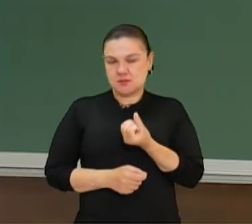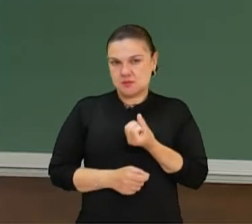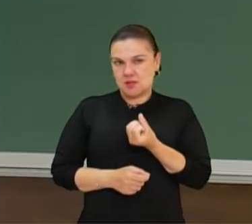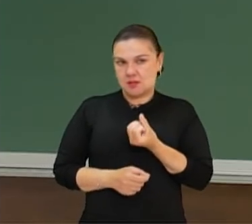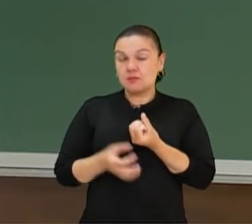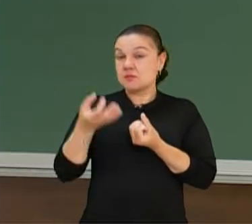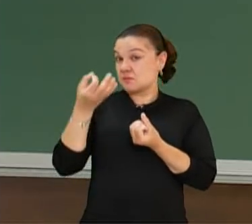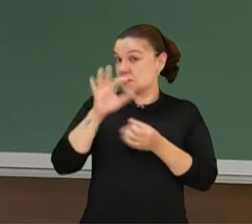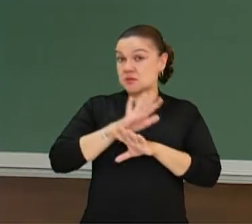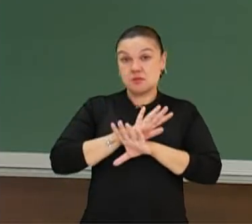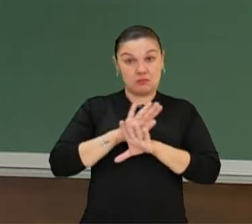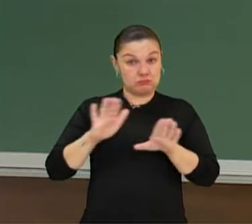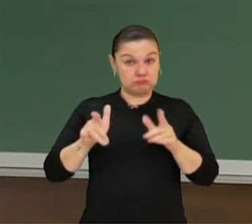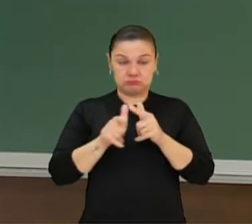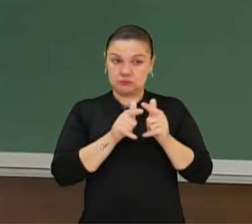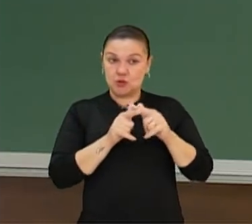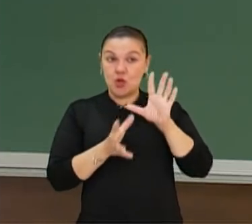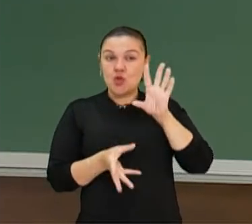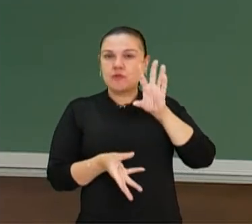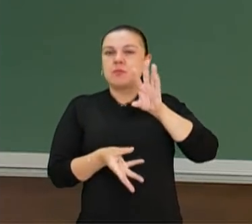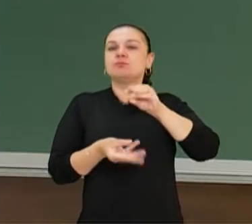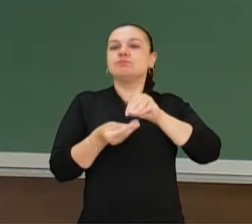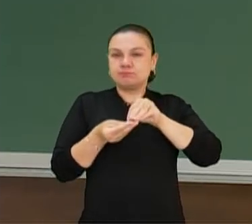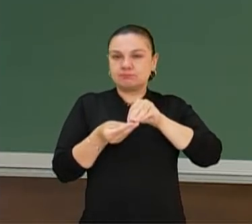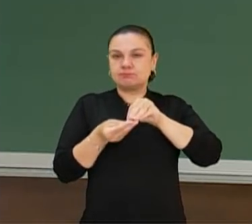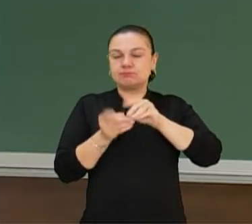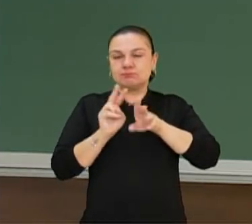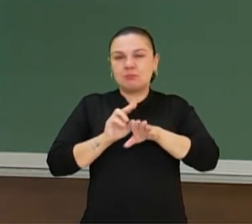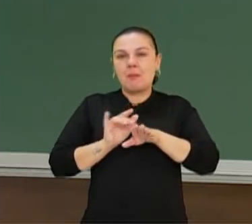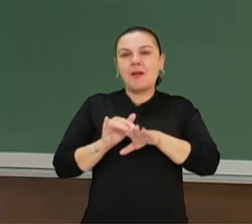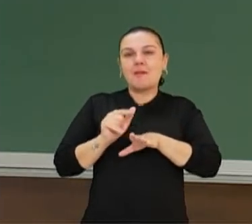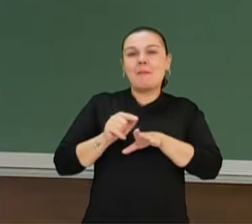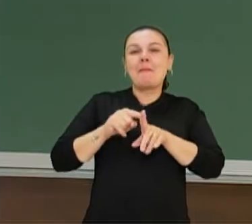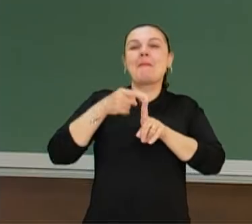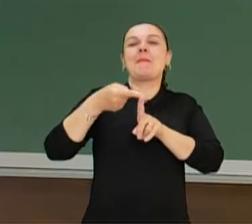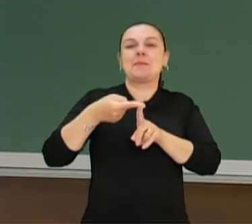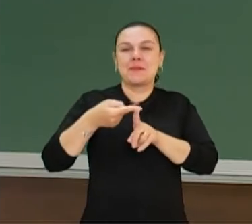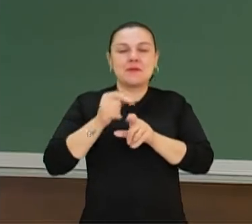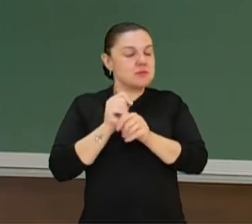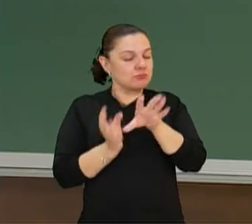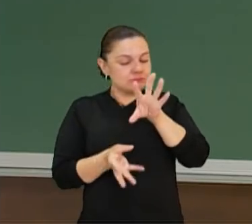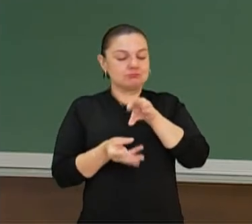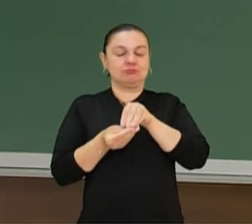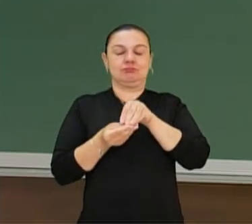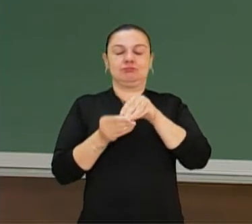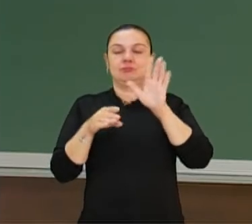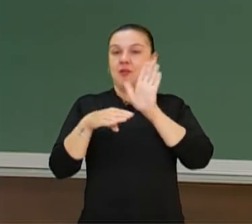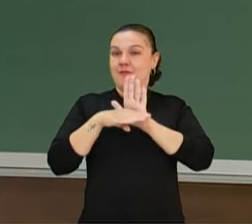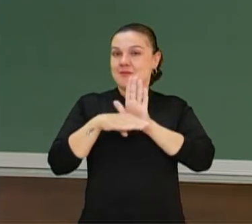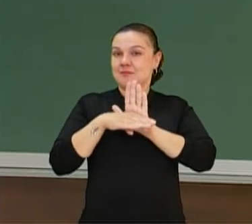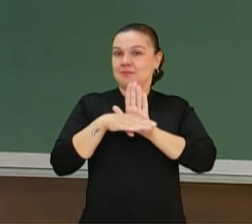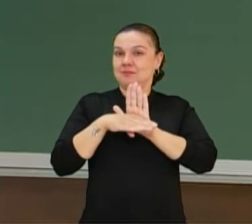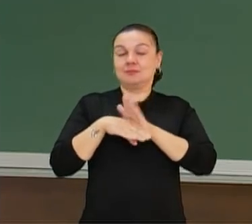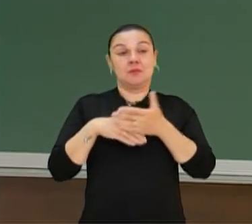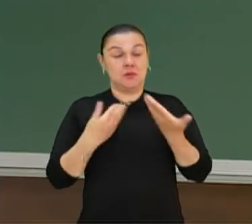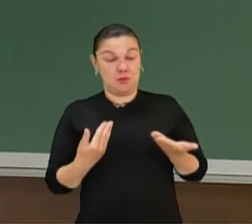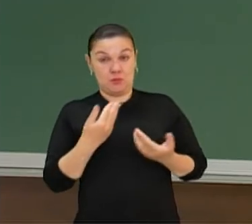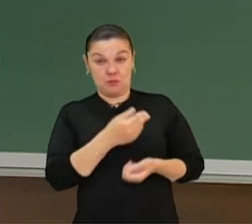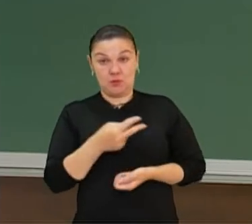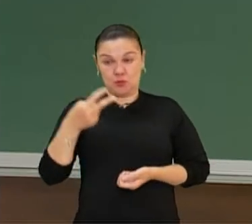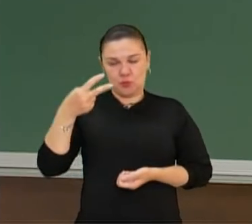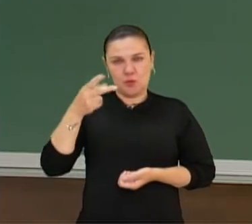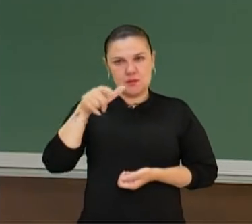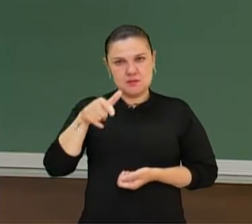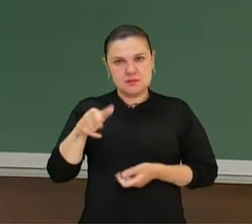está correto. Eu só fiz um passo a mais. Que passo é esse? Eu simplifiquei a fração. Como o 2 é par